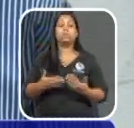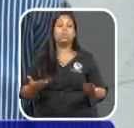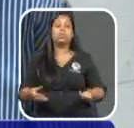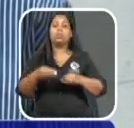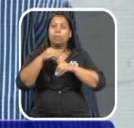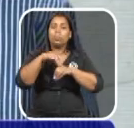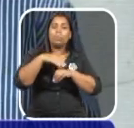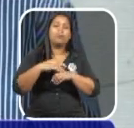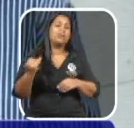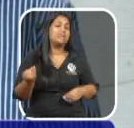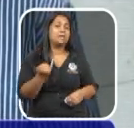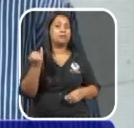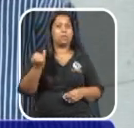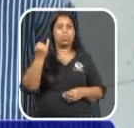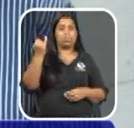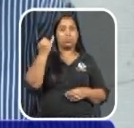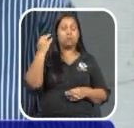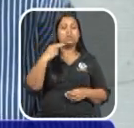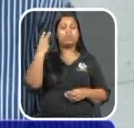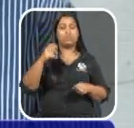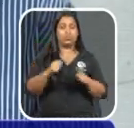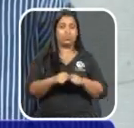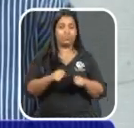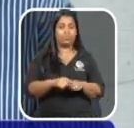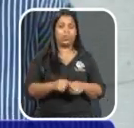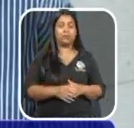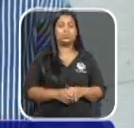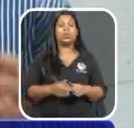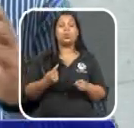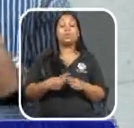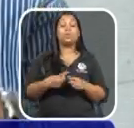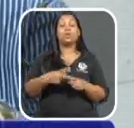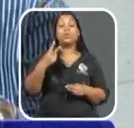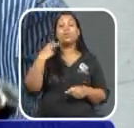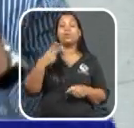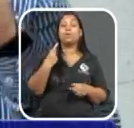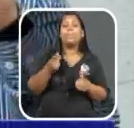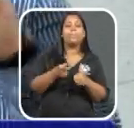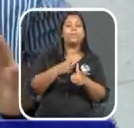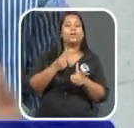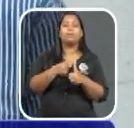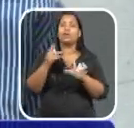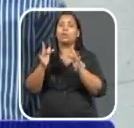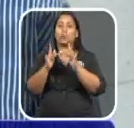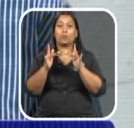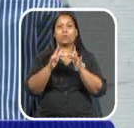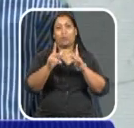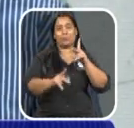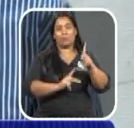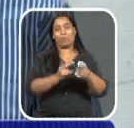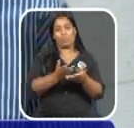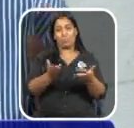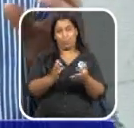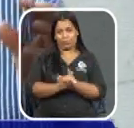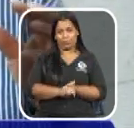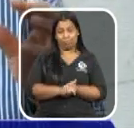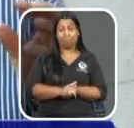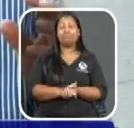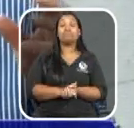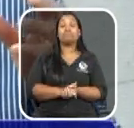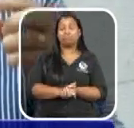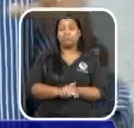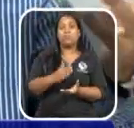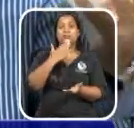são importantíssimas que o vereador faz, porque, na verdade, o vereador é a primeira base, é o primeiro contato com o povo. E as